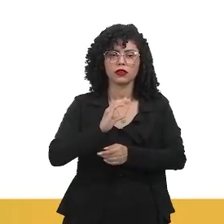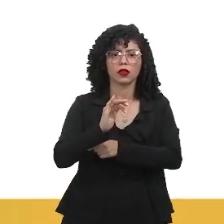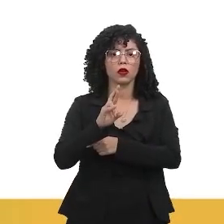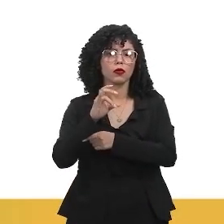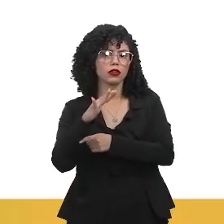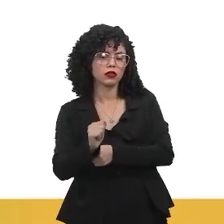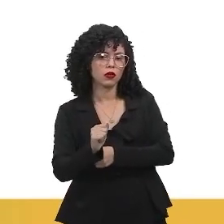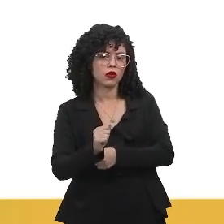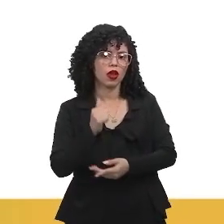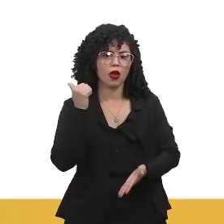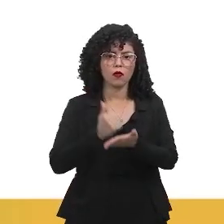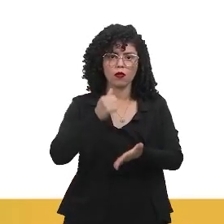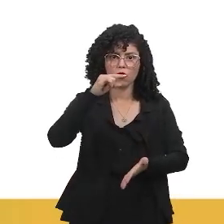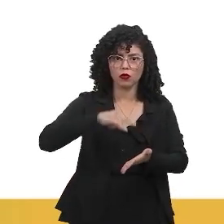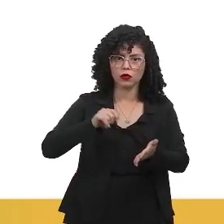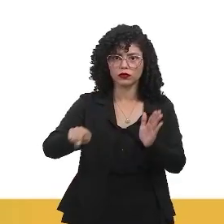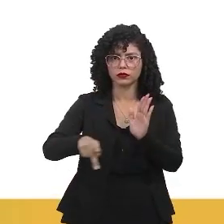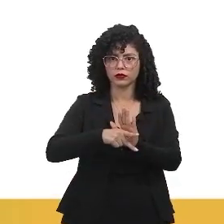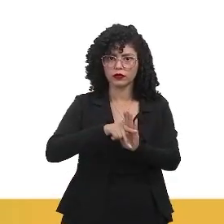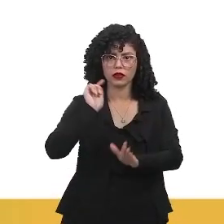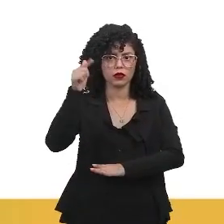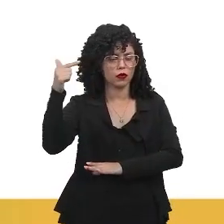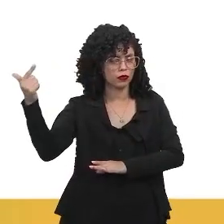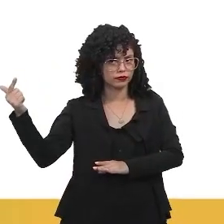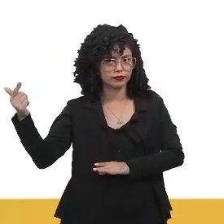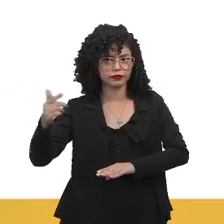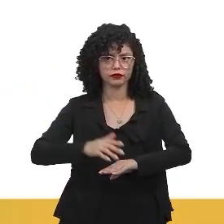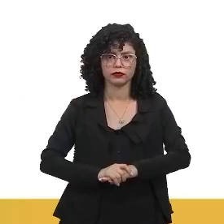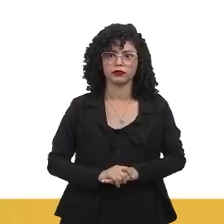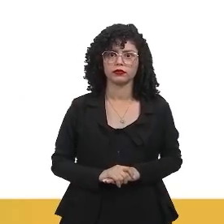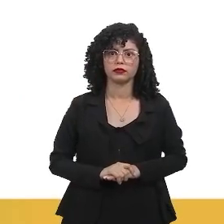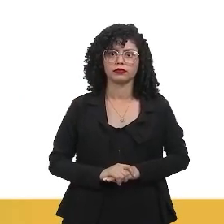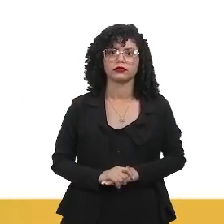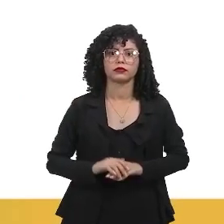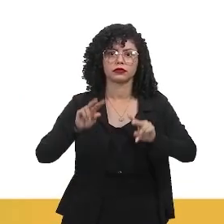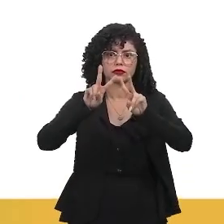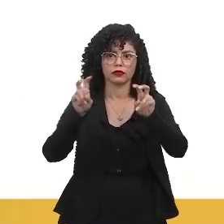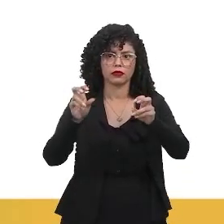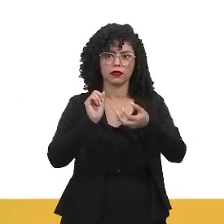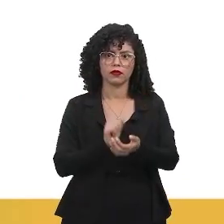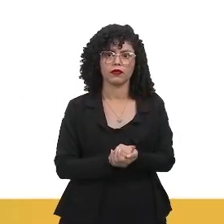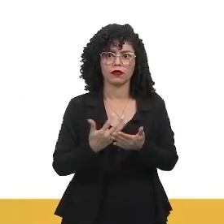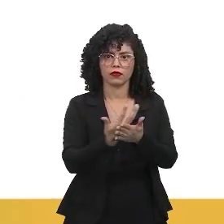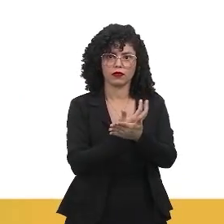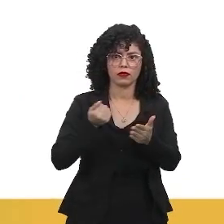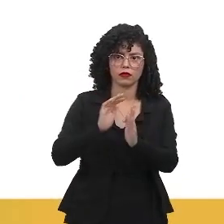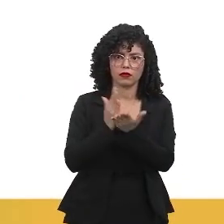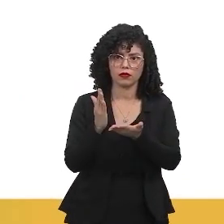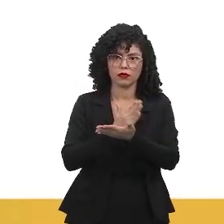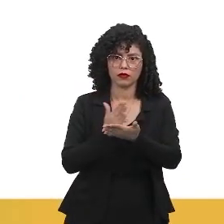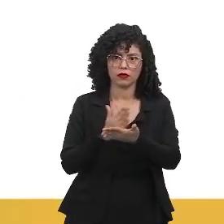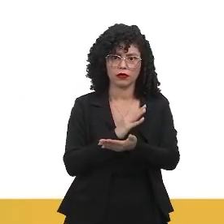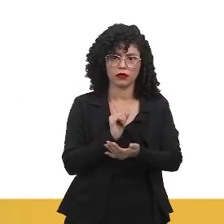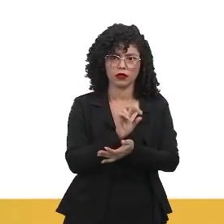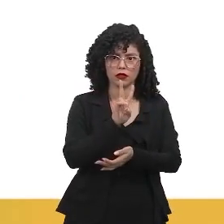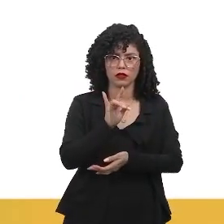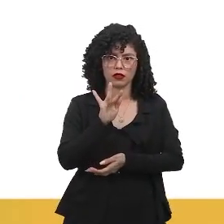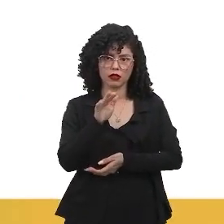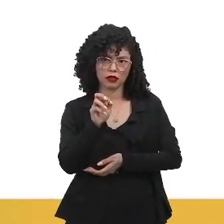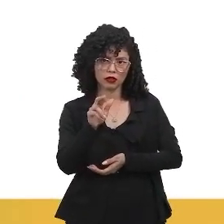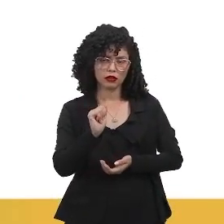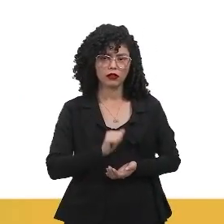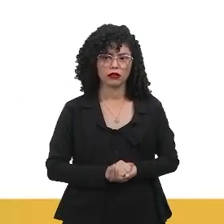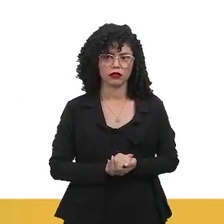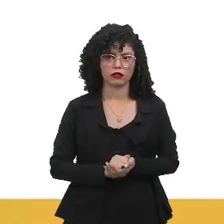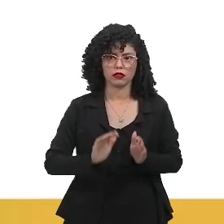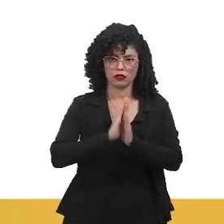acomodações, multas, atenuadas, etc. Essa citação é retirada do livro Vigiar e Punir, do Michel Foucault,